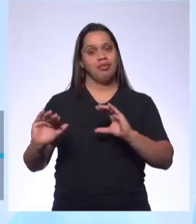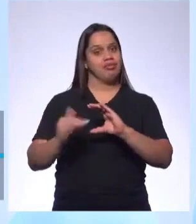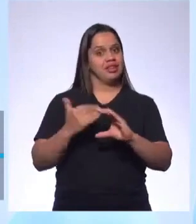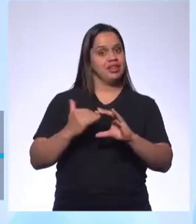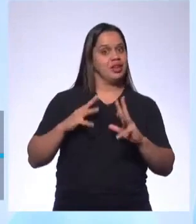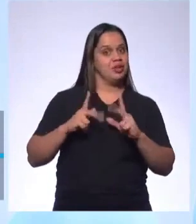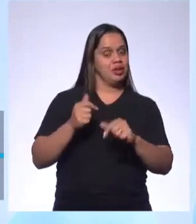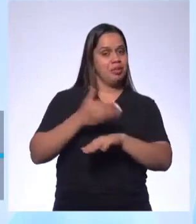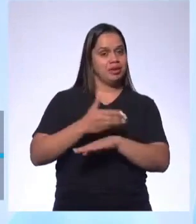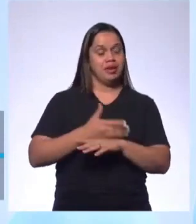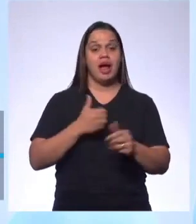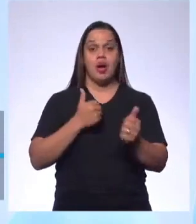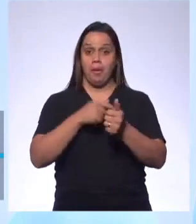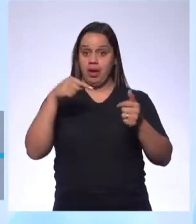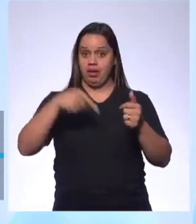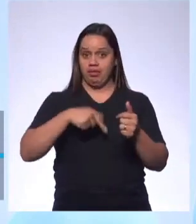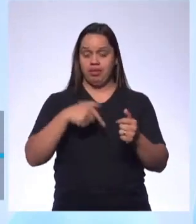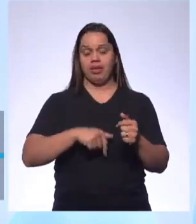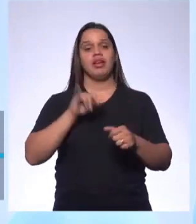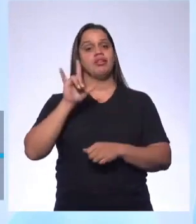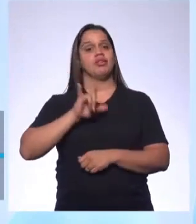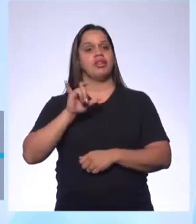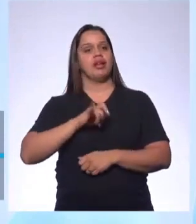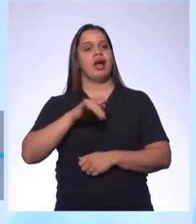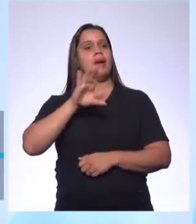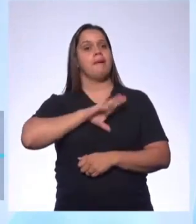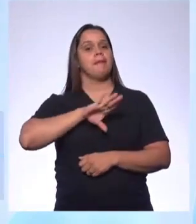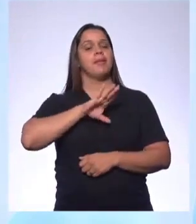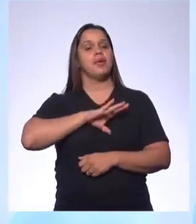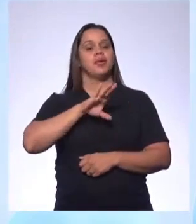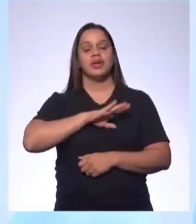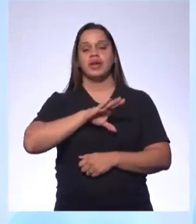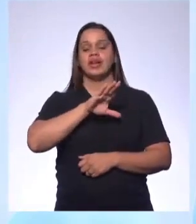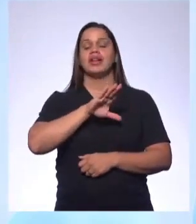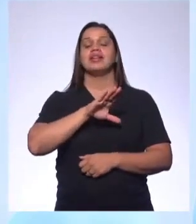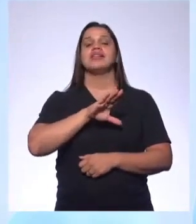vocês. Acompanhe a gente também pelo nosso Instagram, Língua Portuguesa,